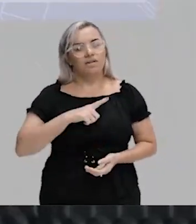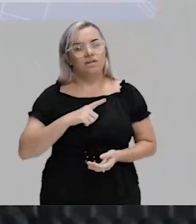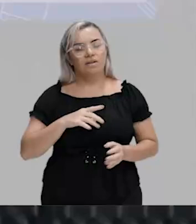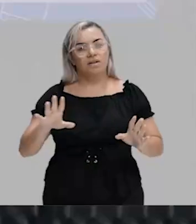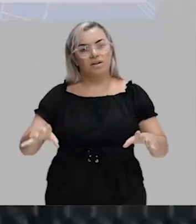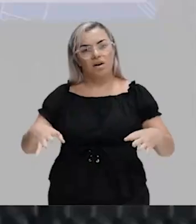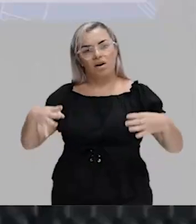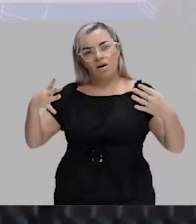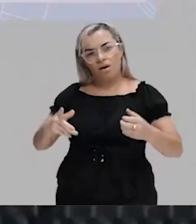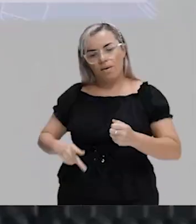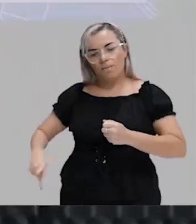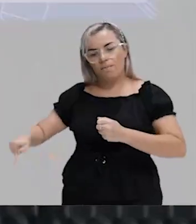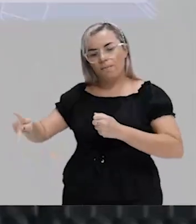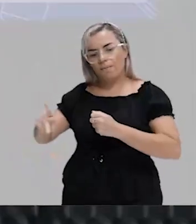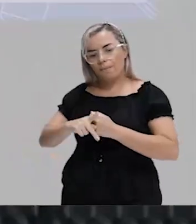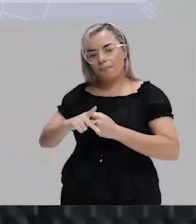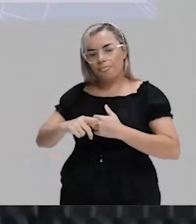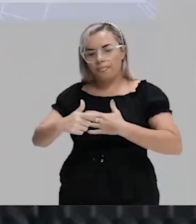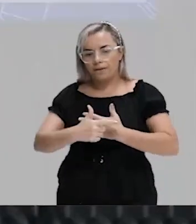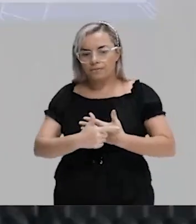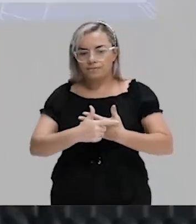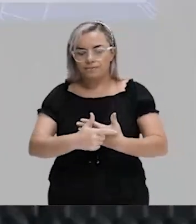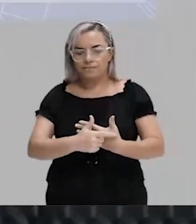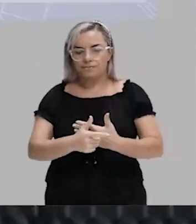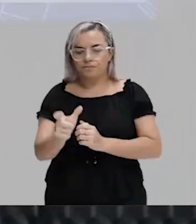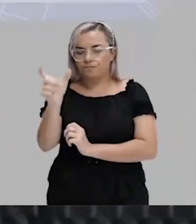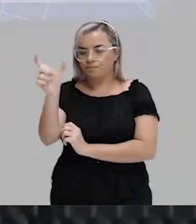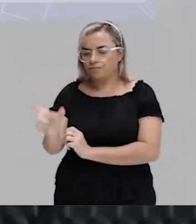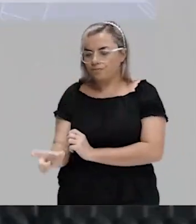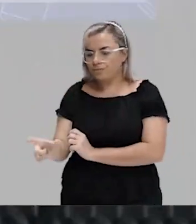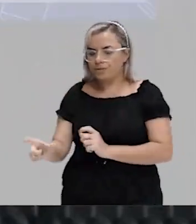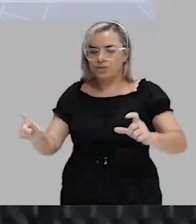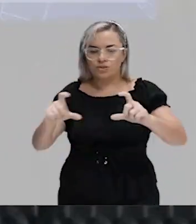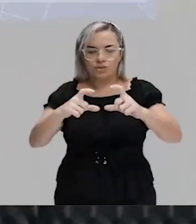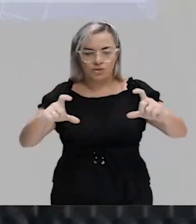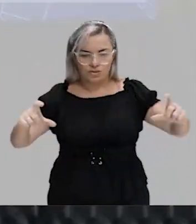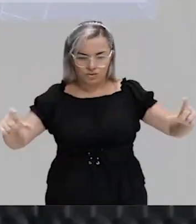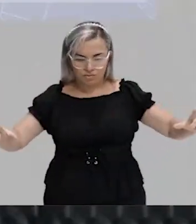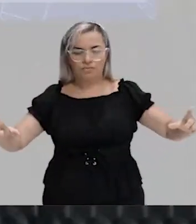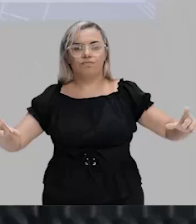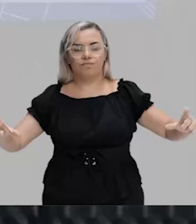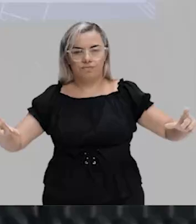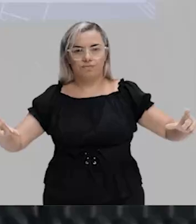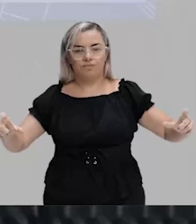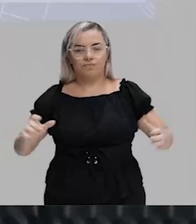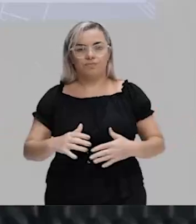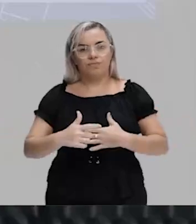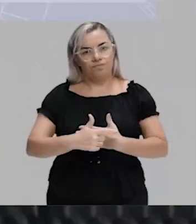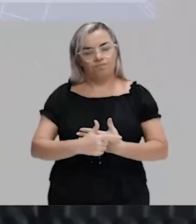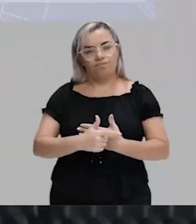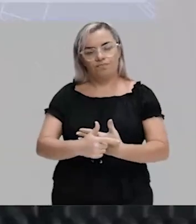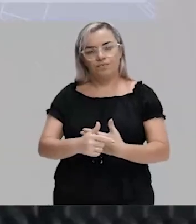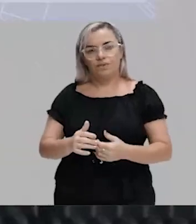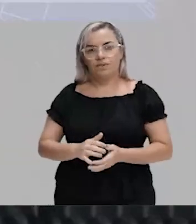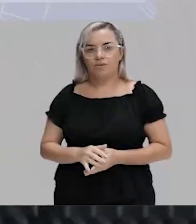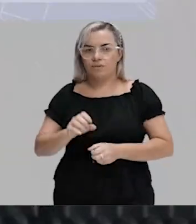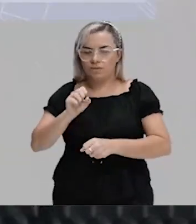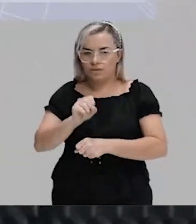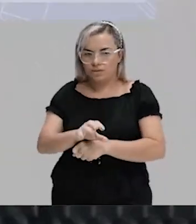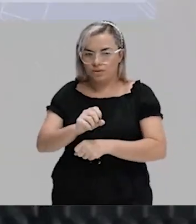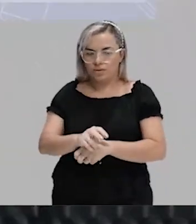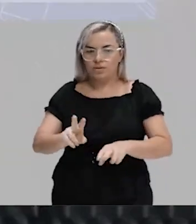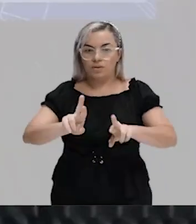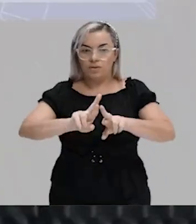estão funcionando ou não como sujeito da oração, tá certo? Então, fica ligado aí nessa dica. Diferencie